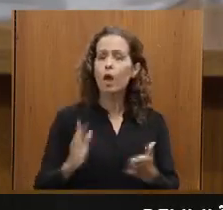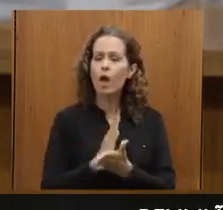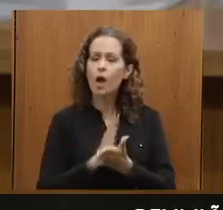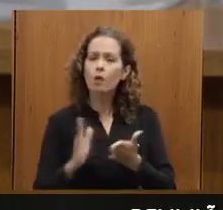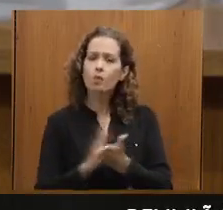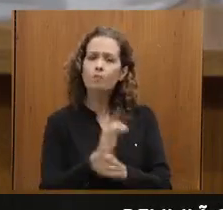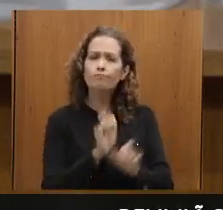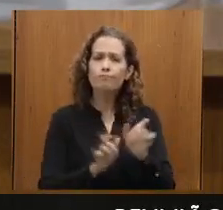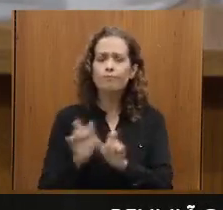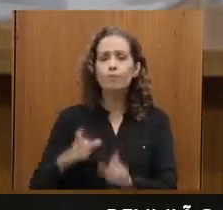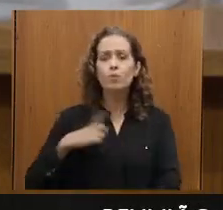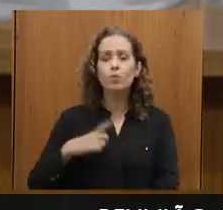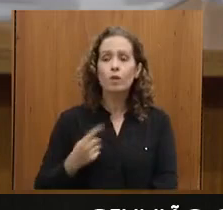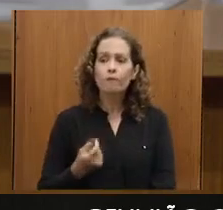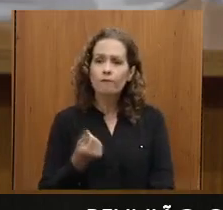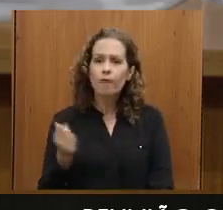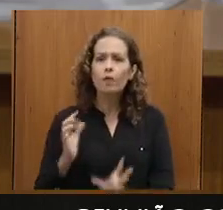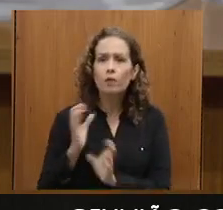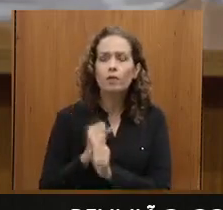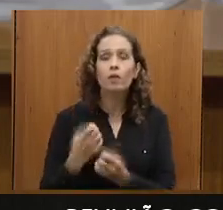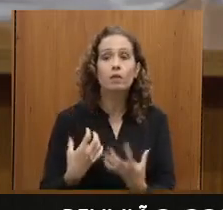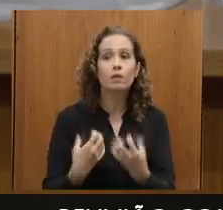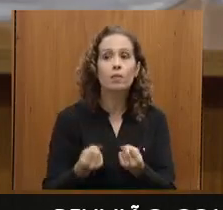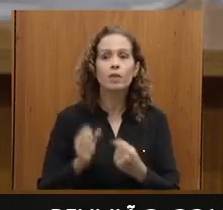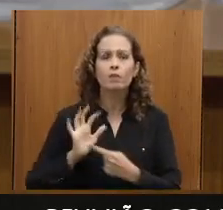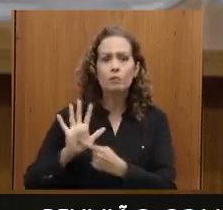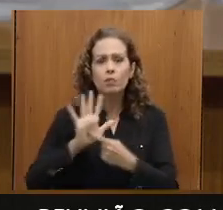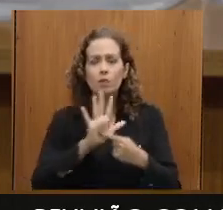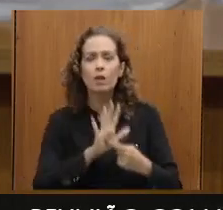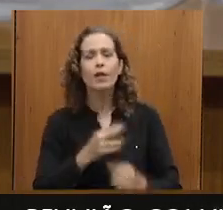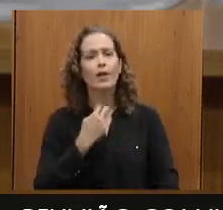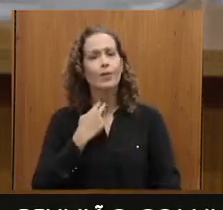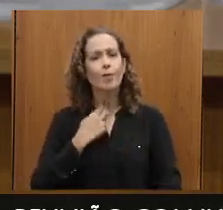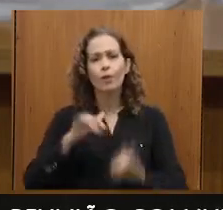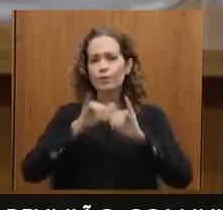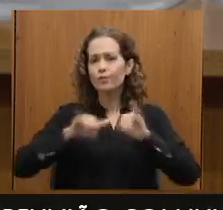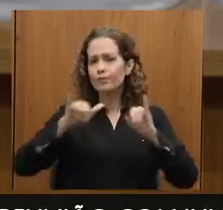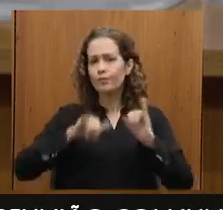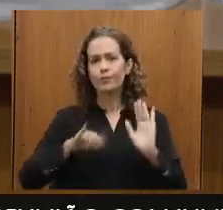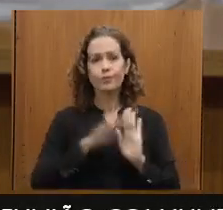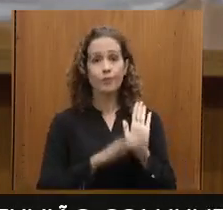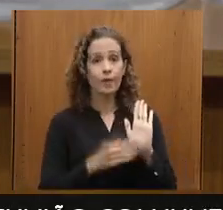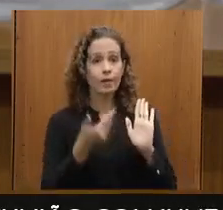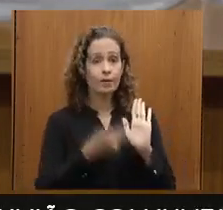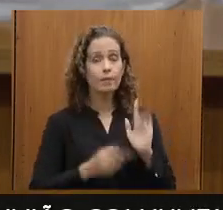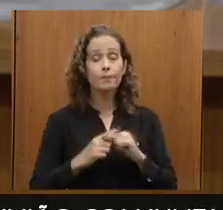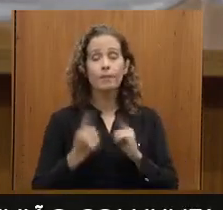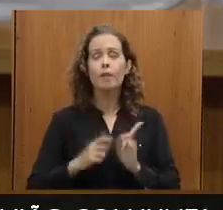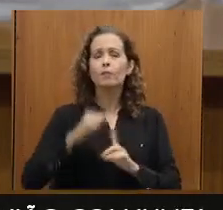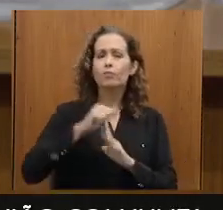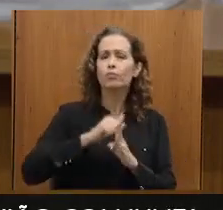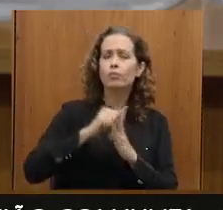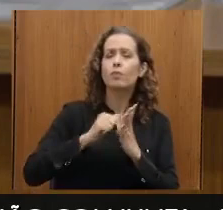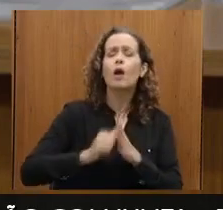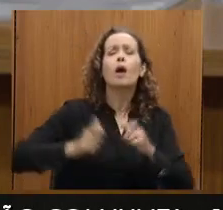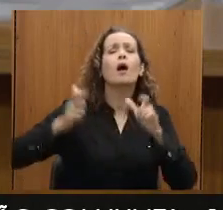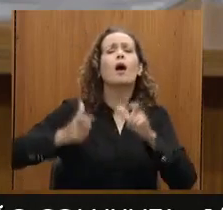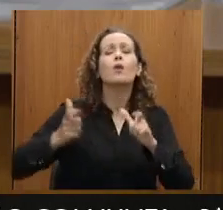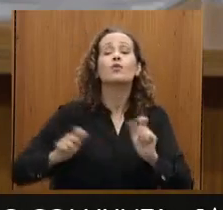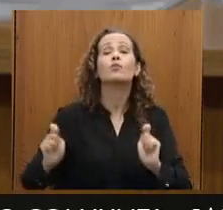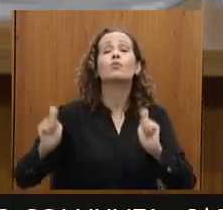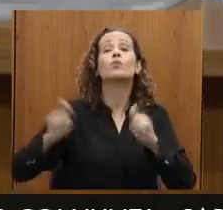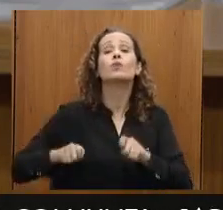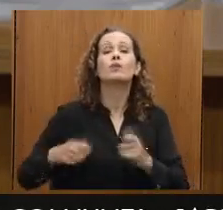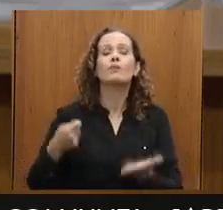têm valores a receber, isso gera uma exposição, então a gente não divulga a lista, a gente divulga a cada mês aonde foi possível chegar.